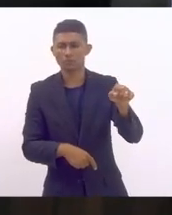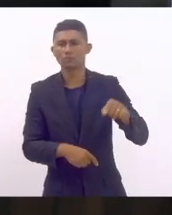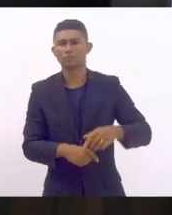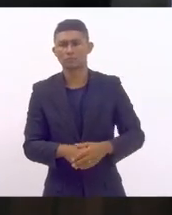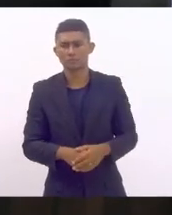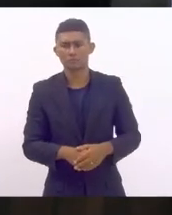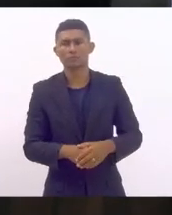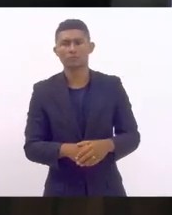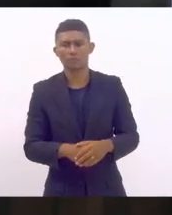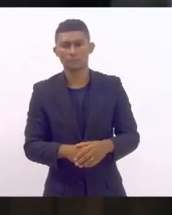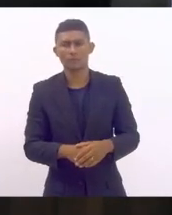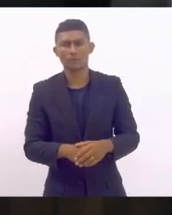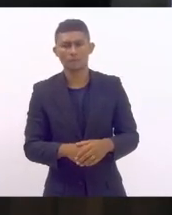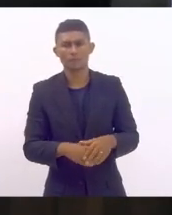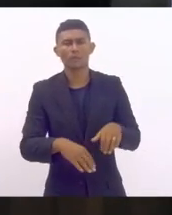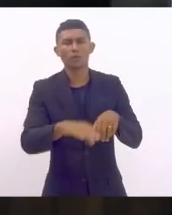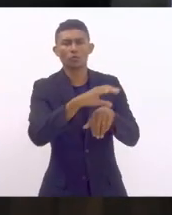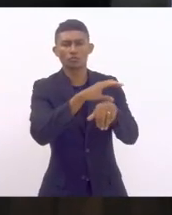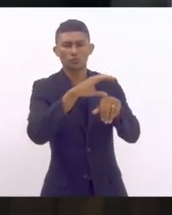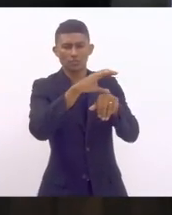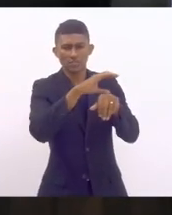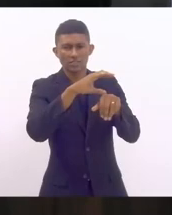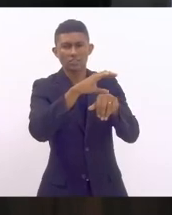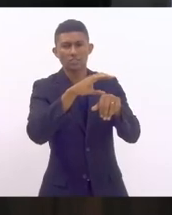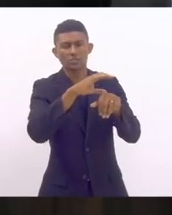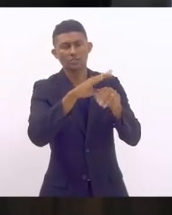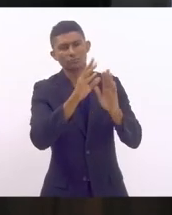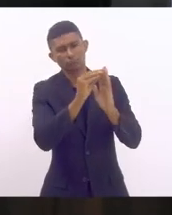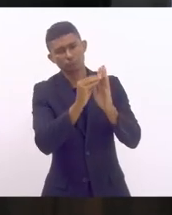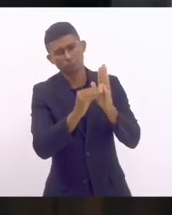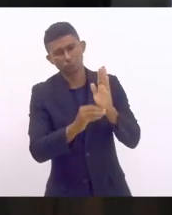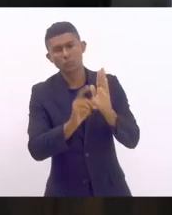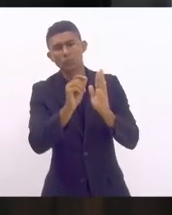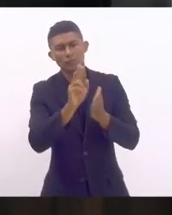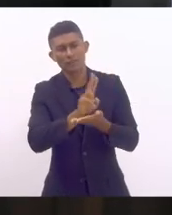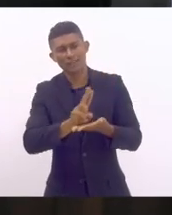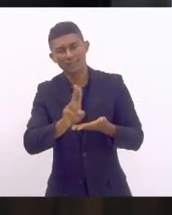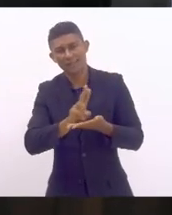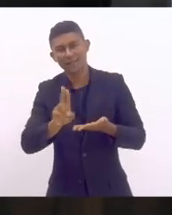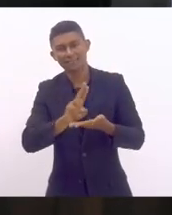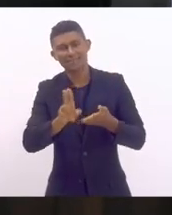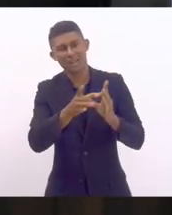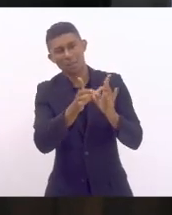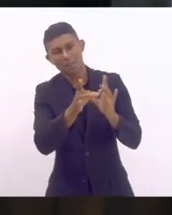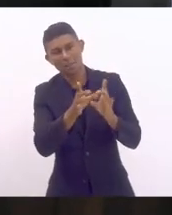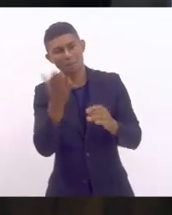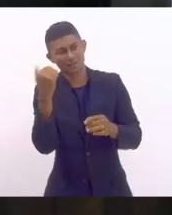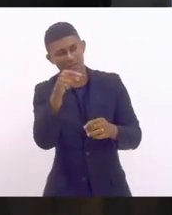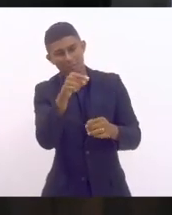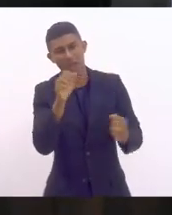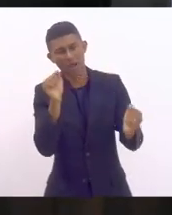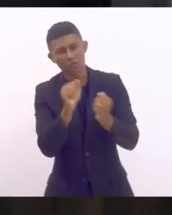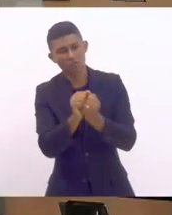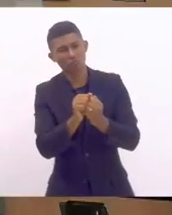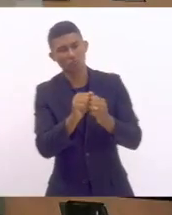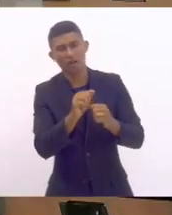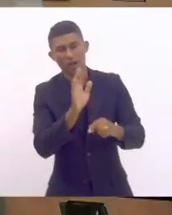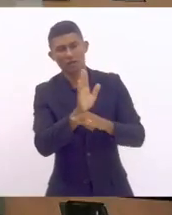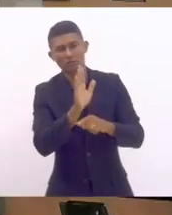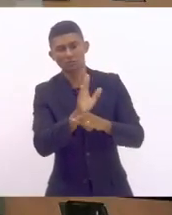constituinte juntamente com a Jandira feghali em relação à autonomia da Universidade de um bem-vindos